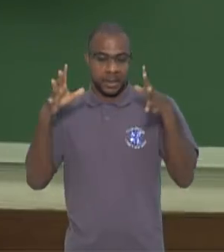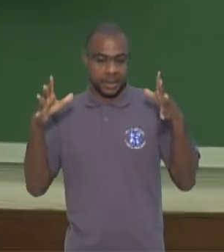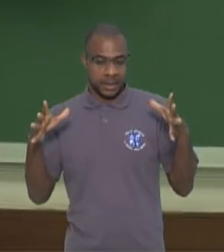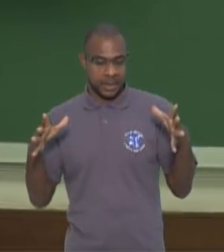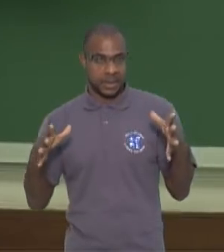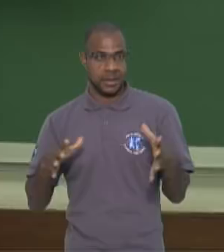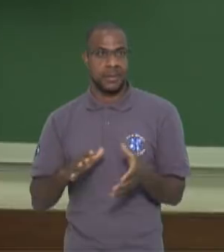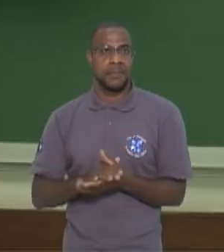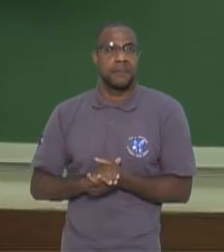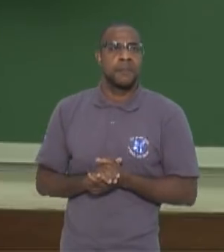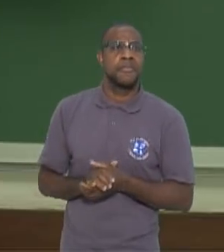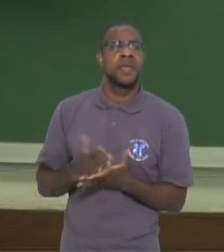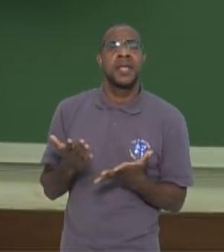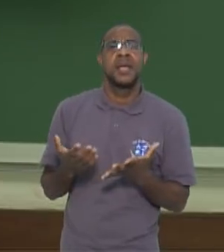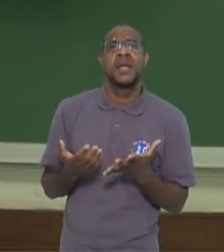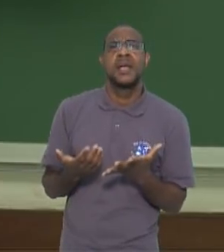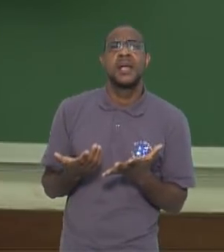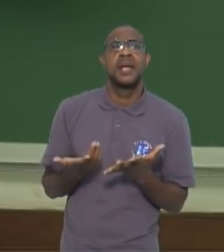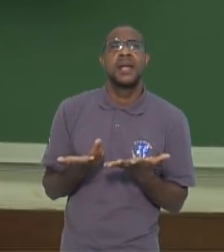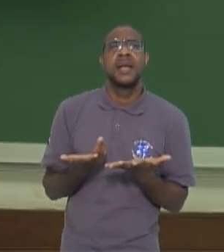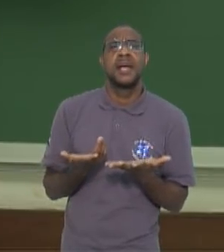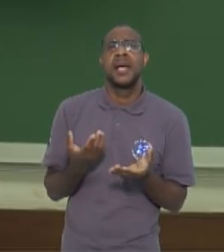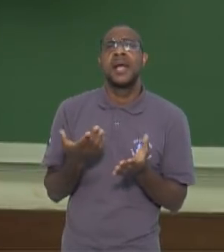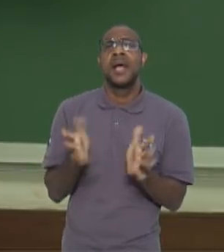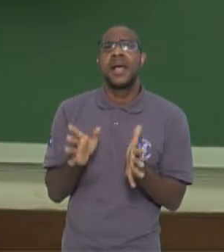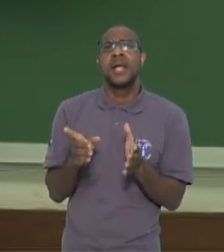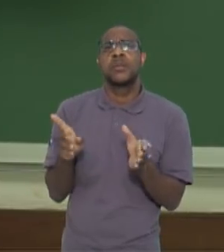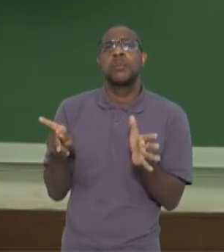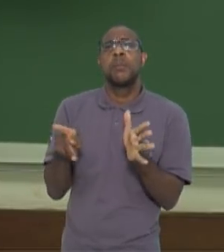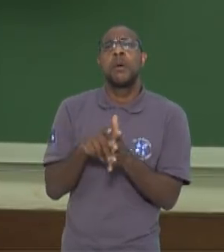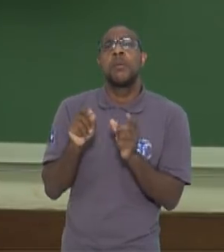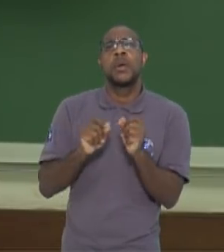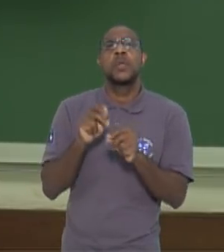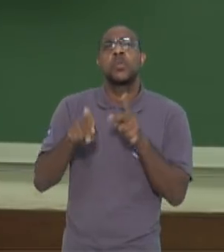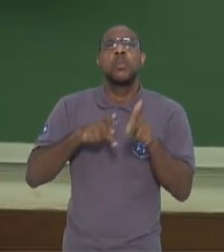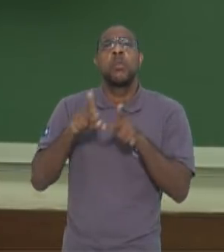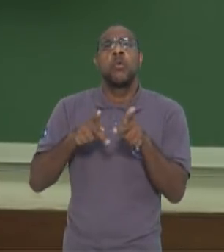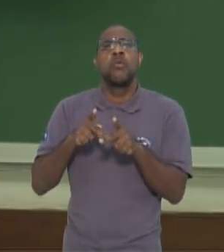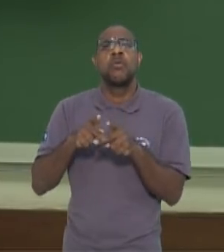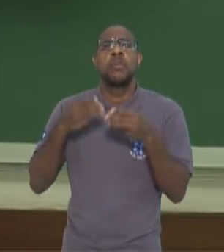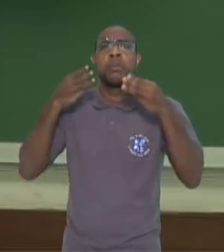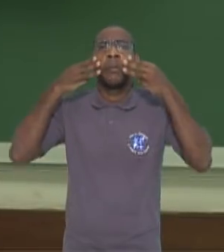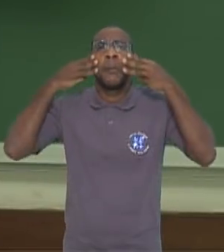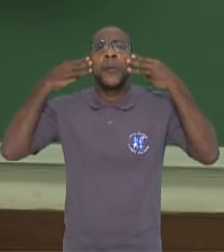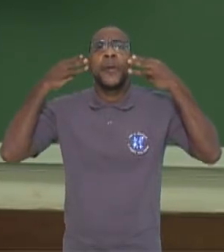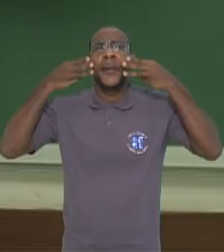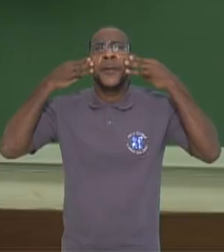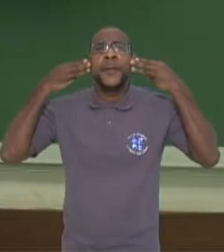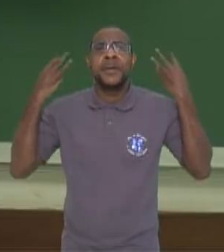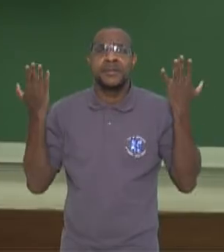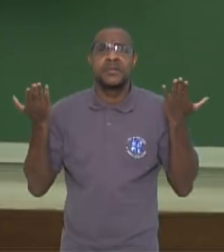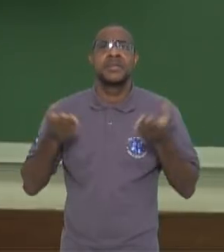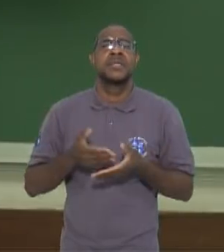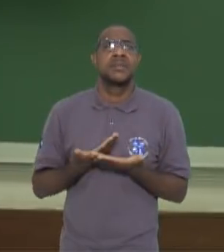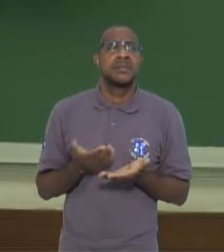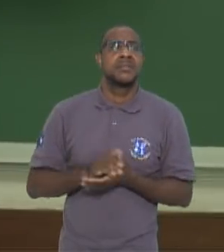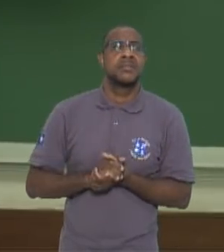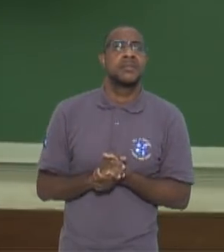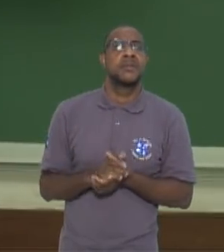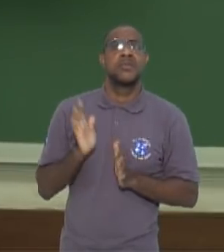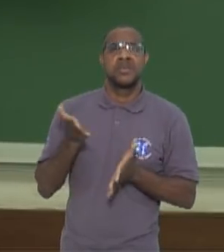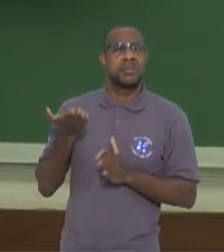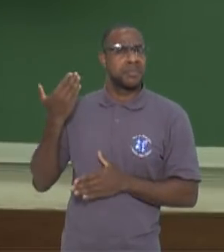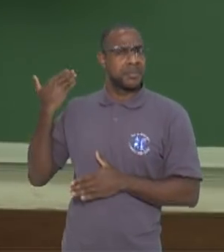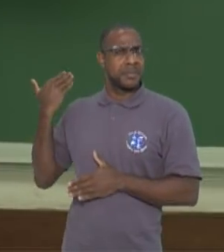etnias indígenas e tem uma história, todo um mito que os envolve. Estão há muito tempo, antes da colonização já eram